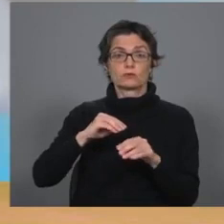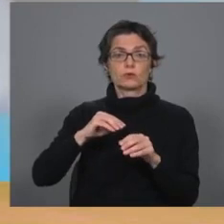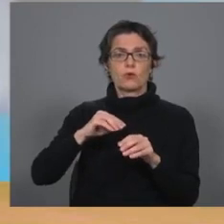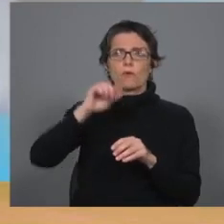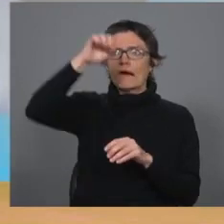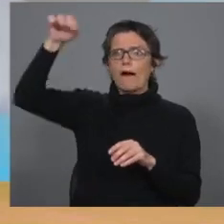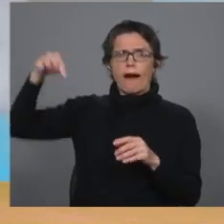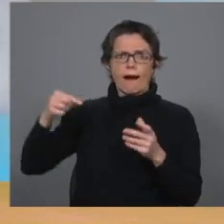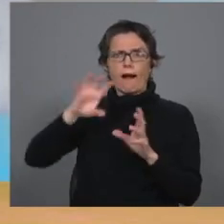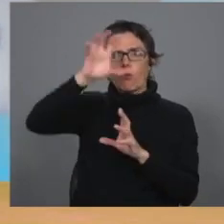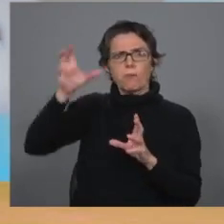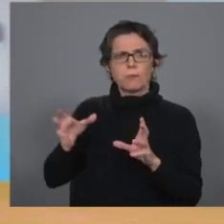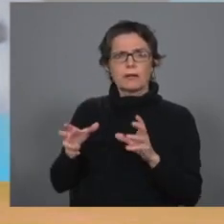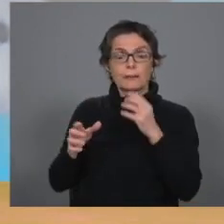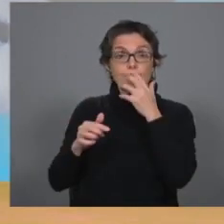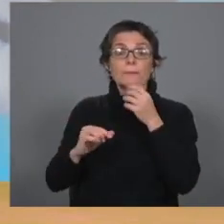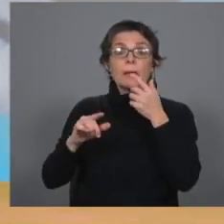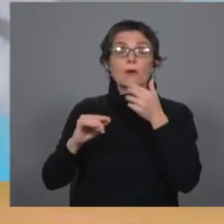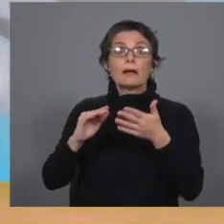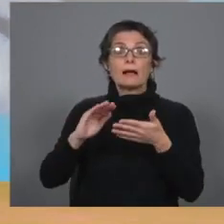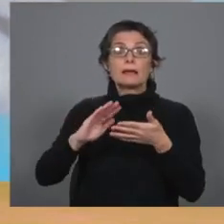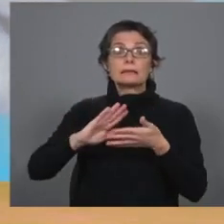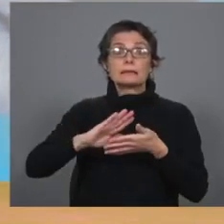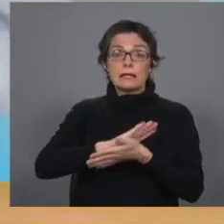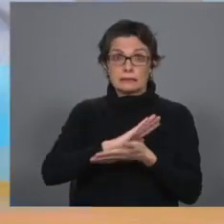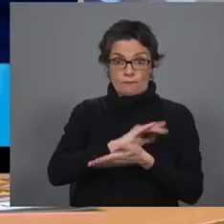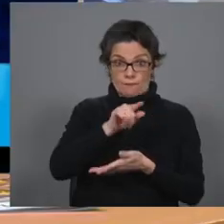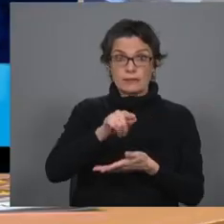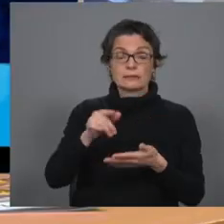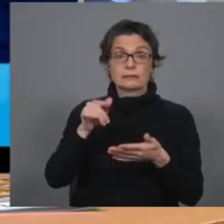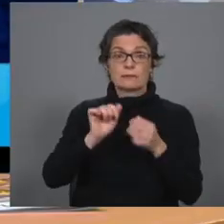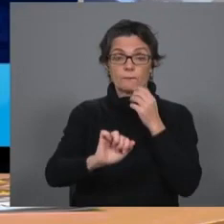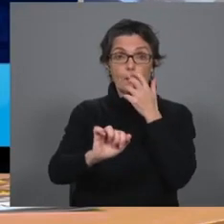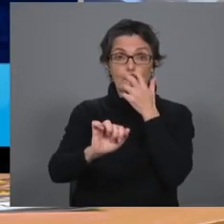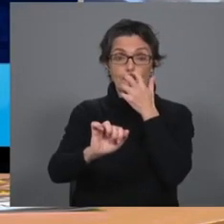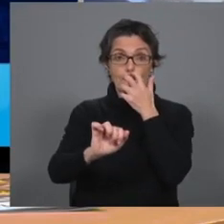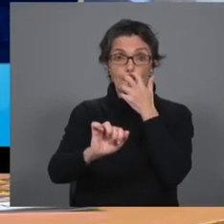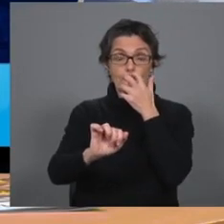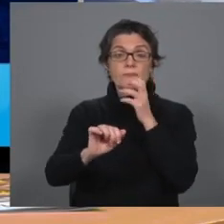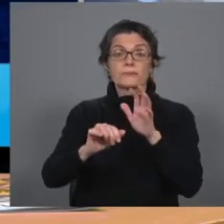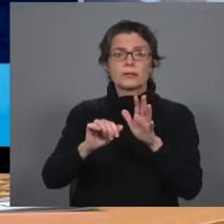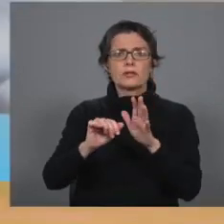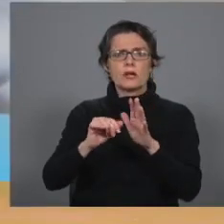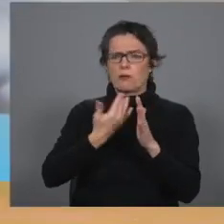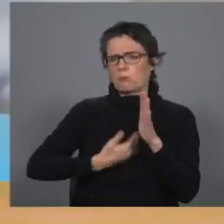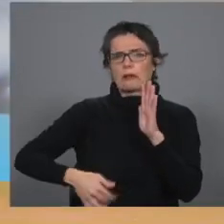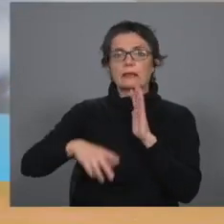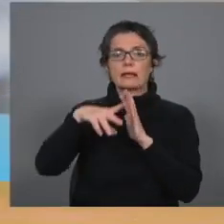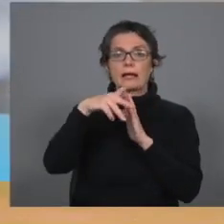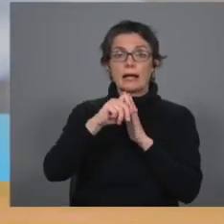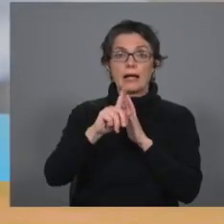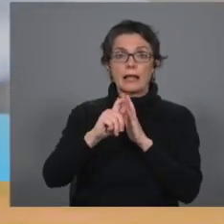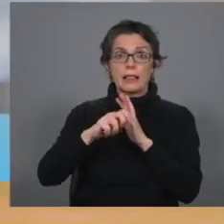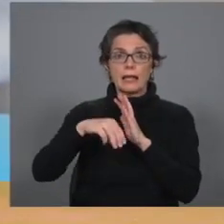mundo. Nesta revista já estão com uma tradição tão forte que é a Alemar e assim